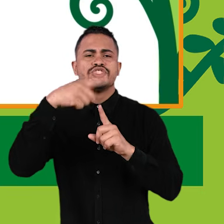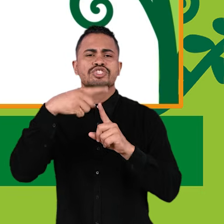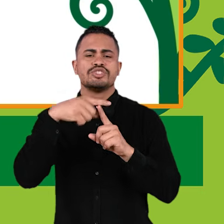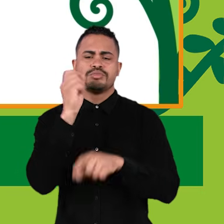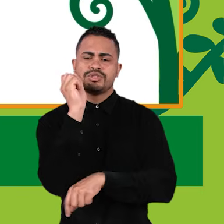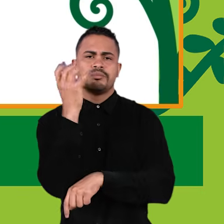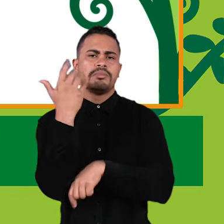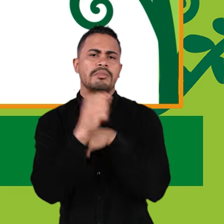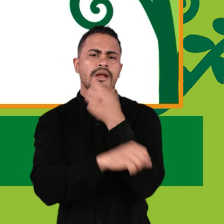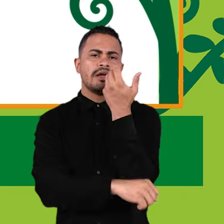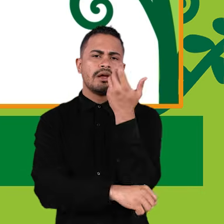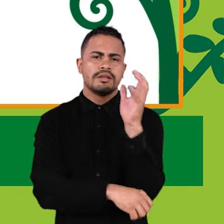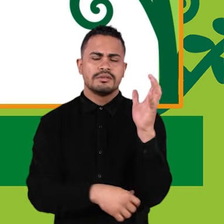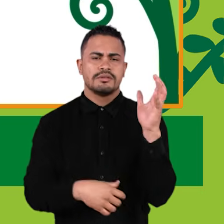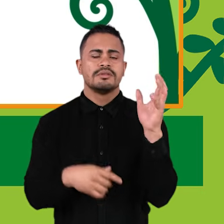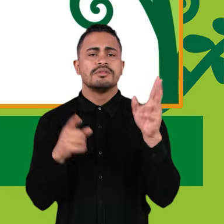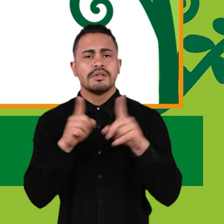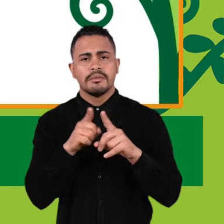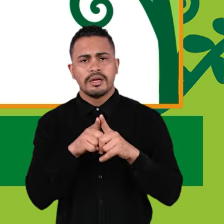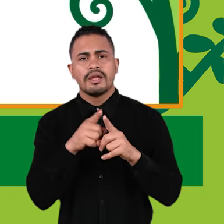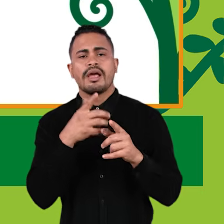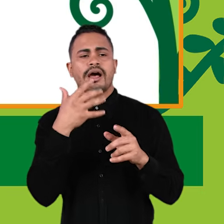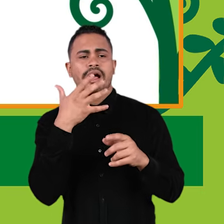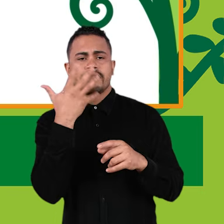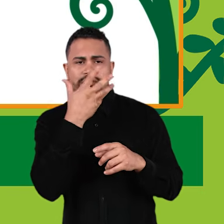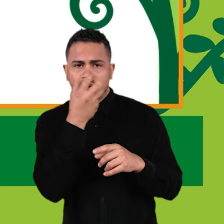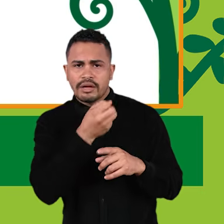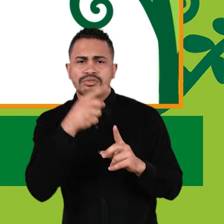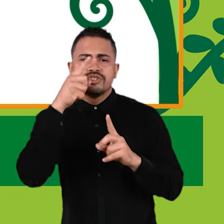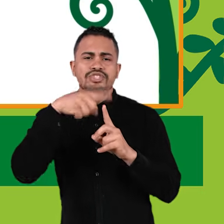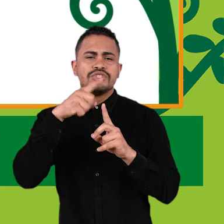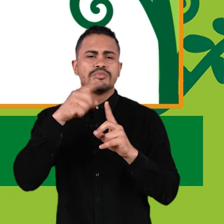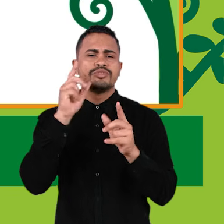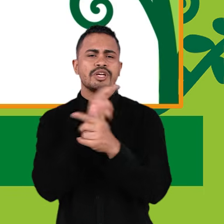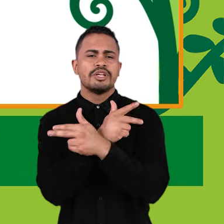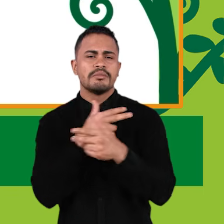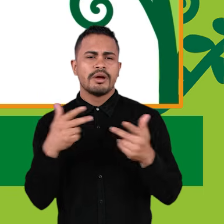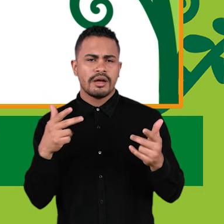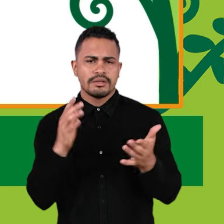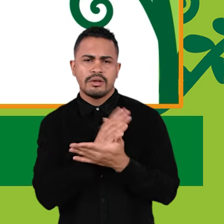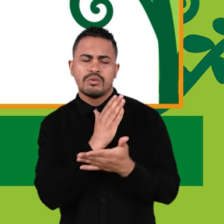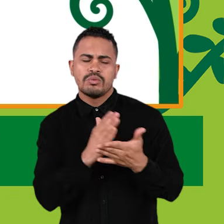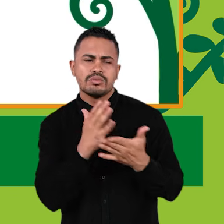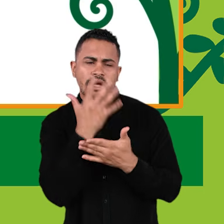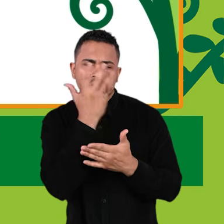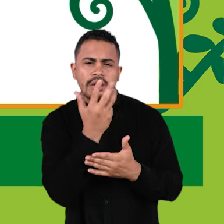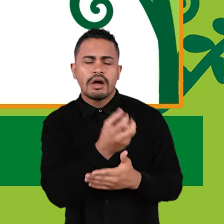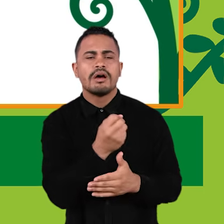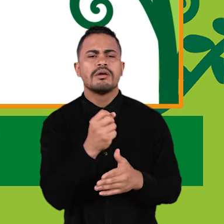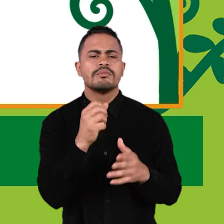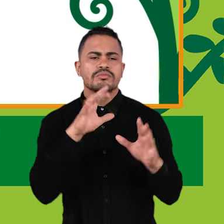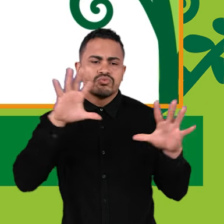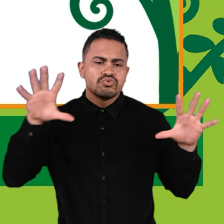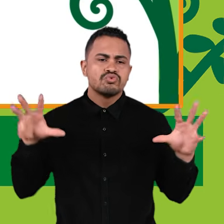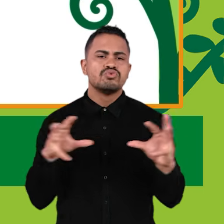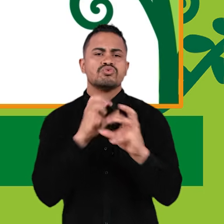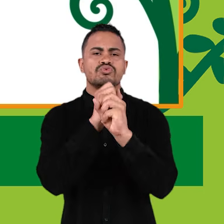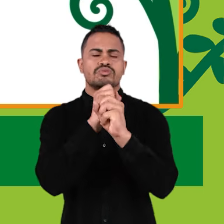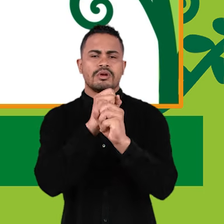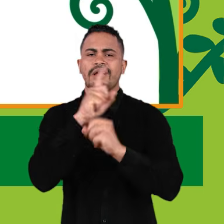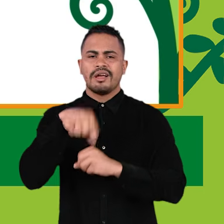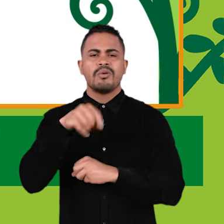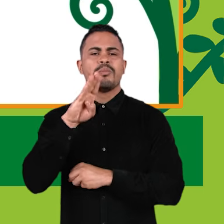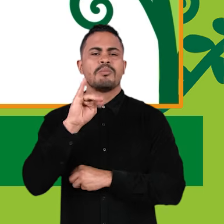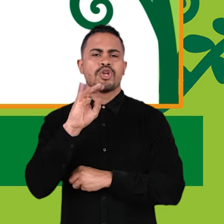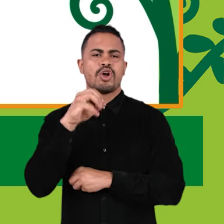vegetação e esse tipo de vegetação vai atrair um determinado tipo de fauna. E aí você vai ter que esses fatores juntos formam o